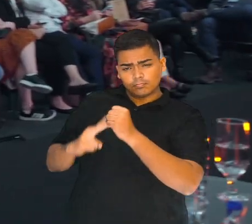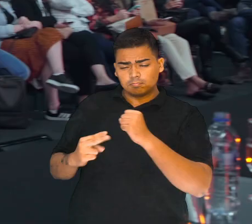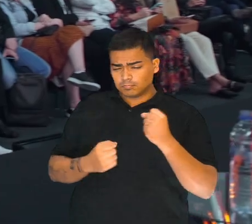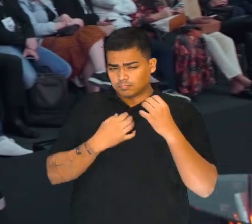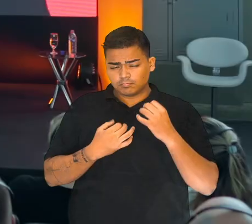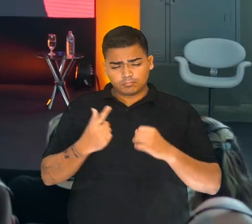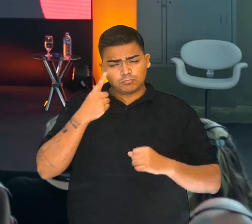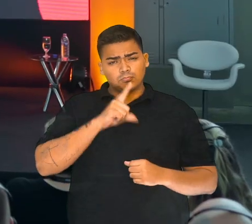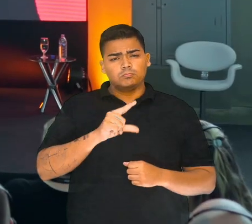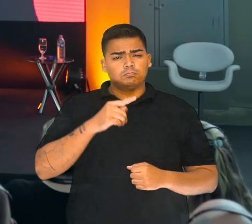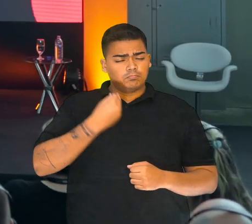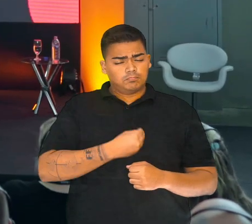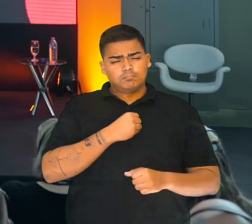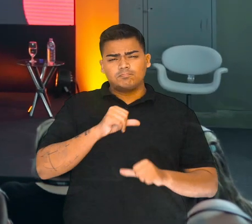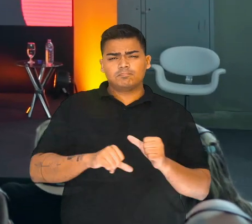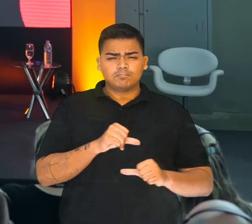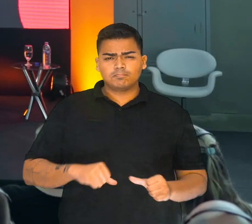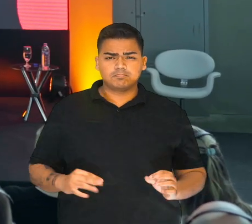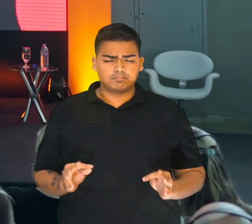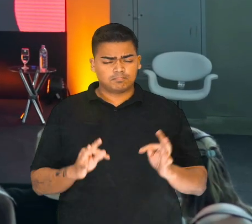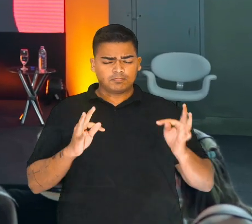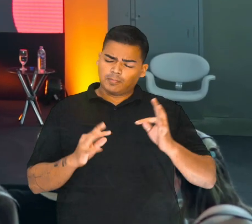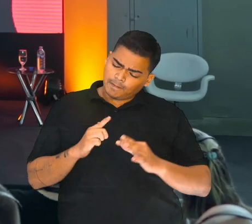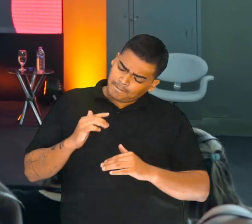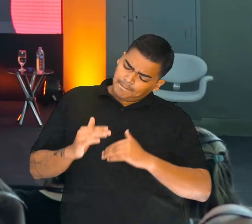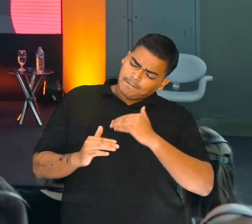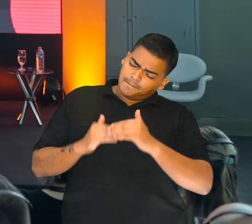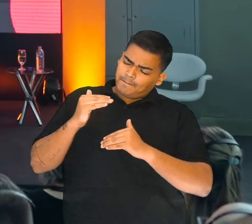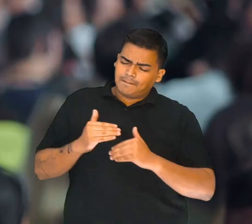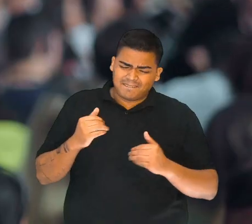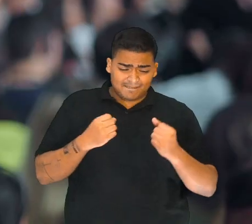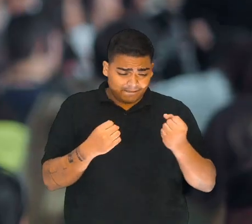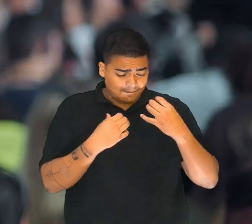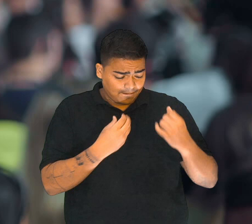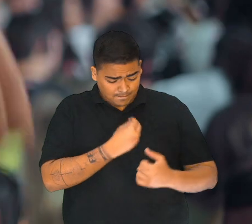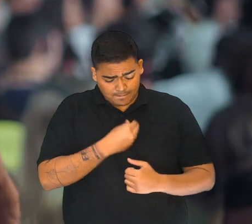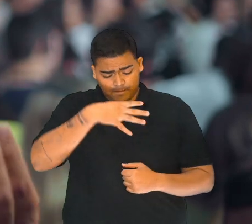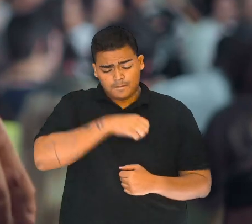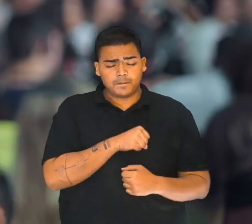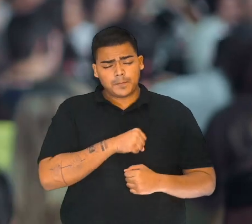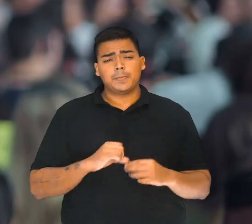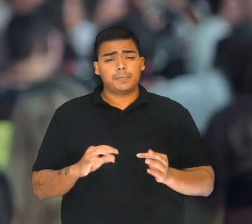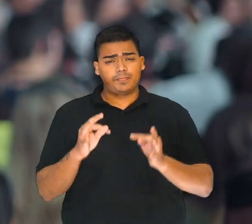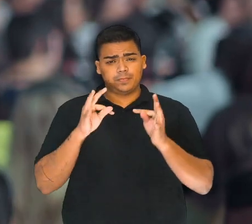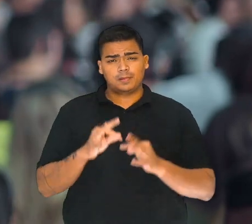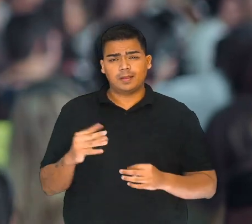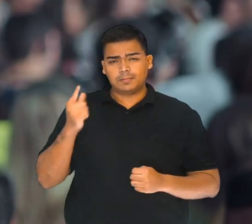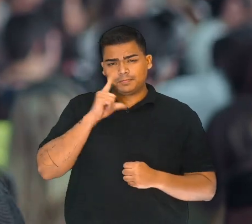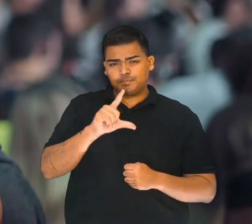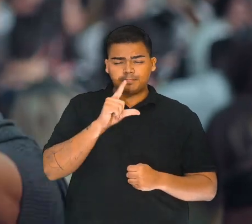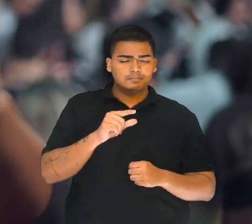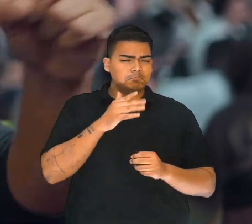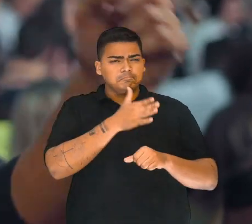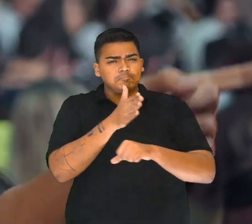salvo pela educação. A tecnologia, ela é a escalabilidade desse salvamento. Então, se a educação salva vidas, a tecnologia faz com